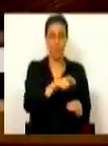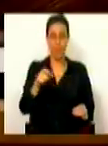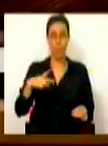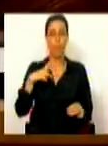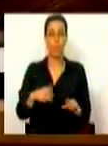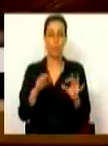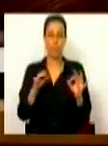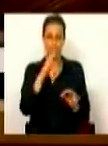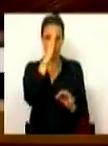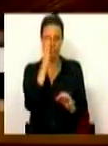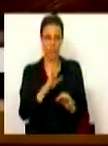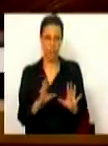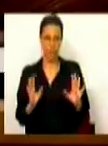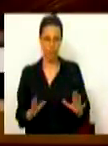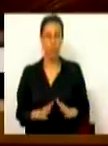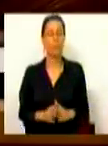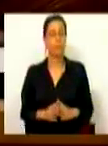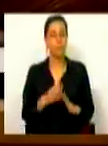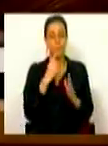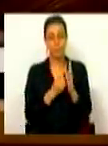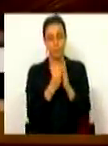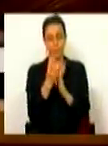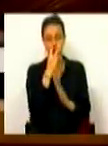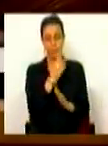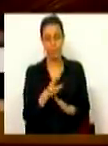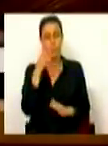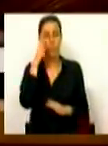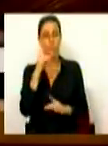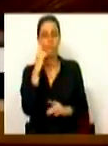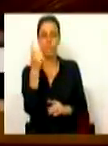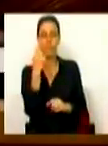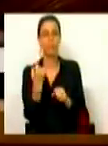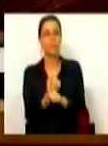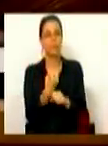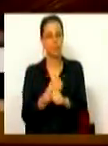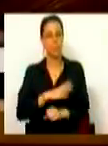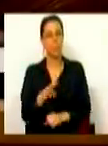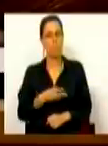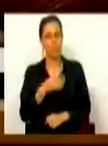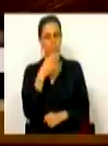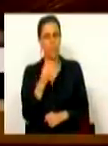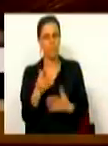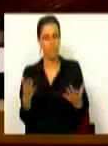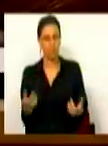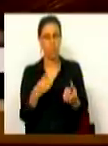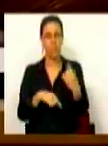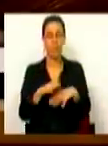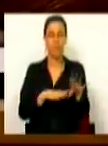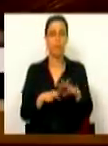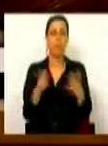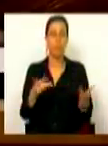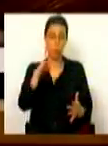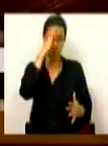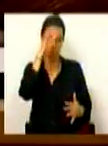são amplamente conhecidas. Centenas de milhares emigraram à procura de emprego por esse mundo fora e para realizarem os